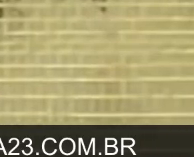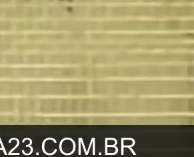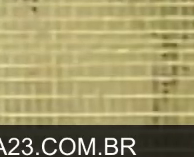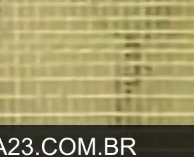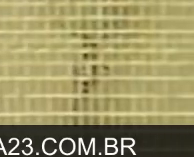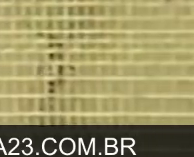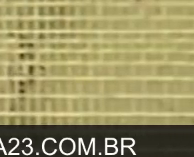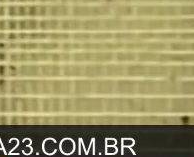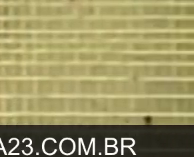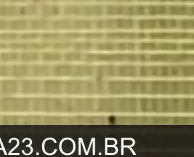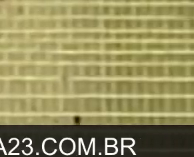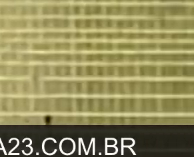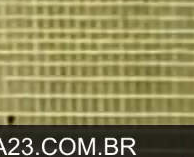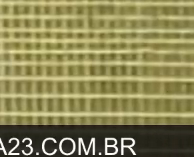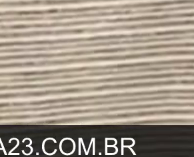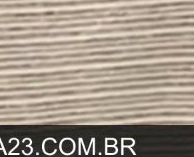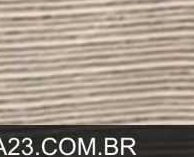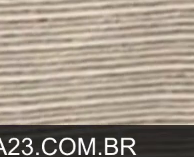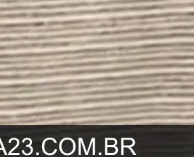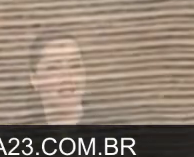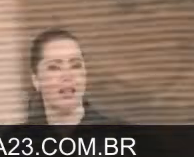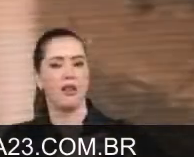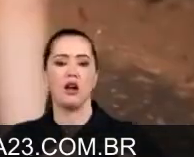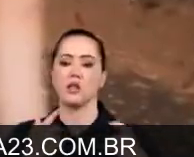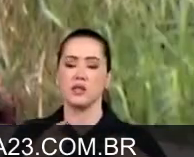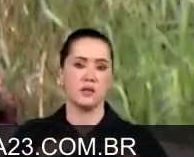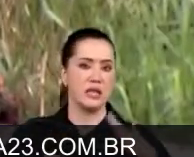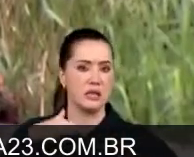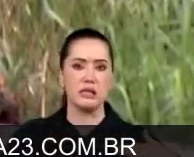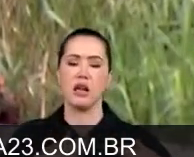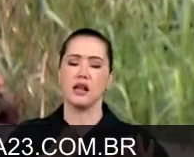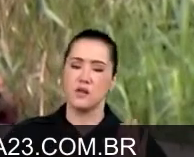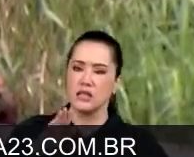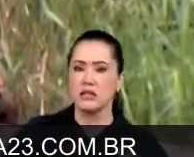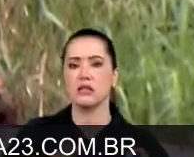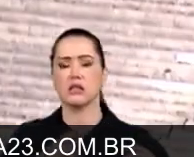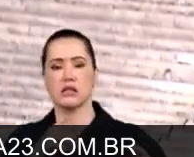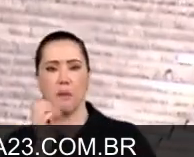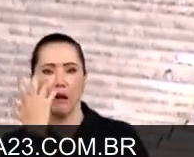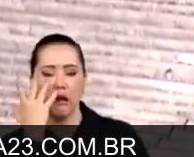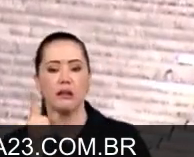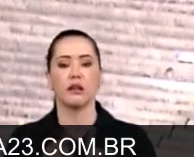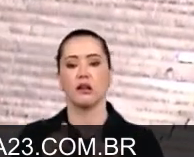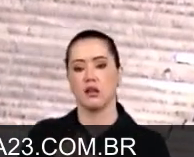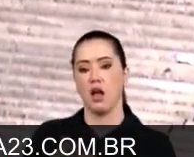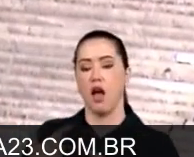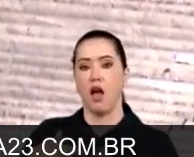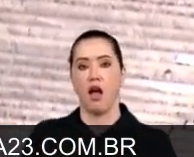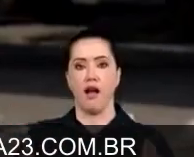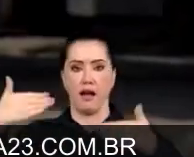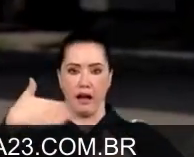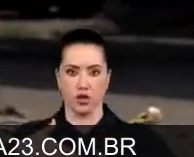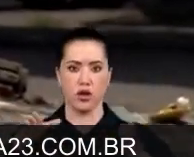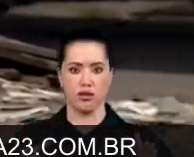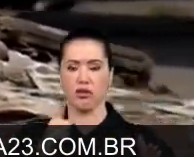Evitar água parada em pneus, garrafas velhas e vasos de plantas. Manter a caixa d'água fechada, vedar poços e cisternas